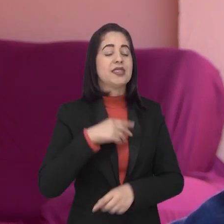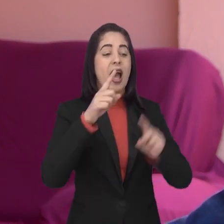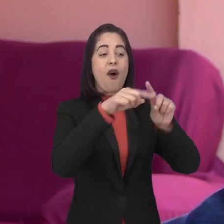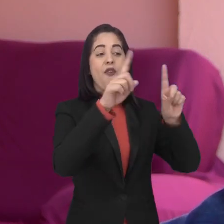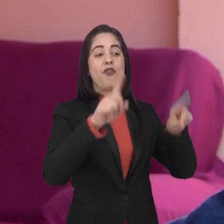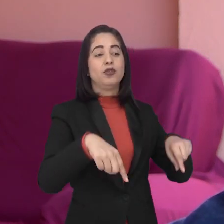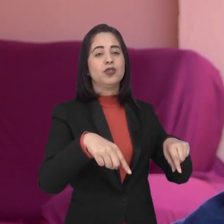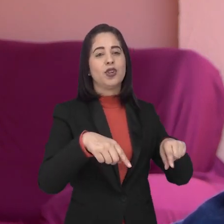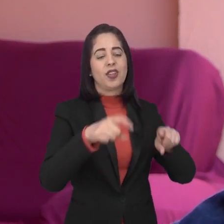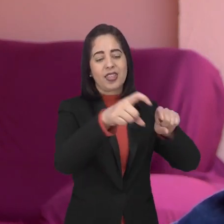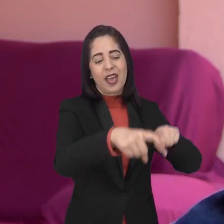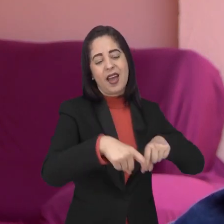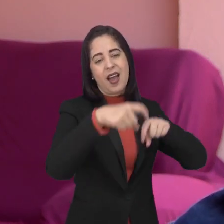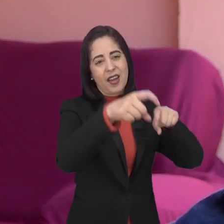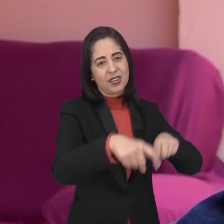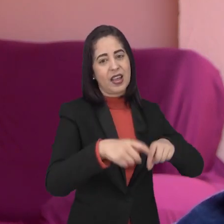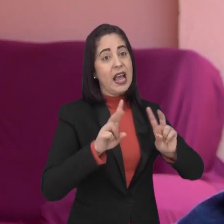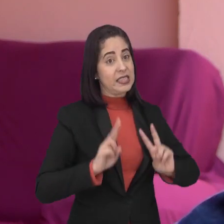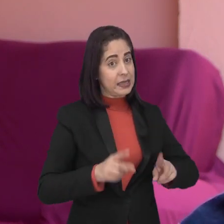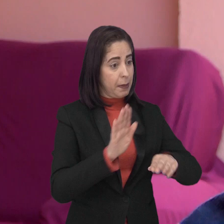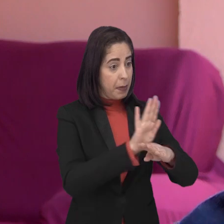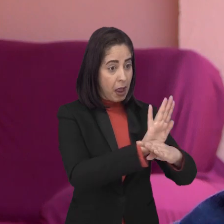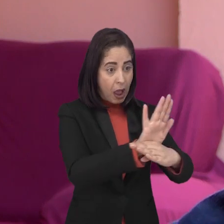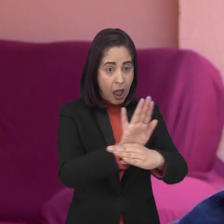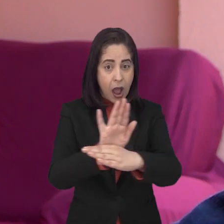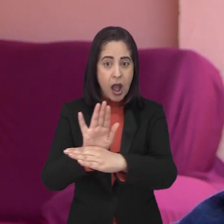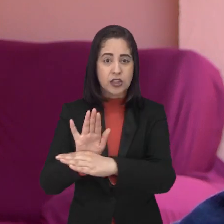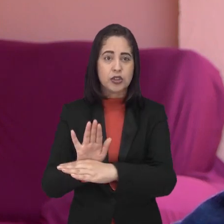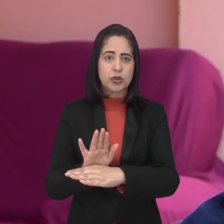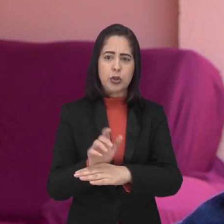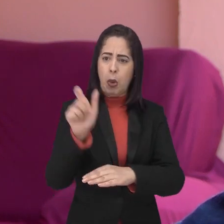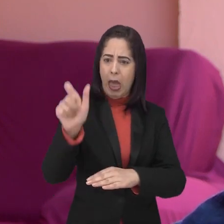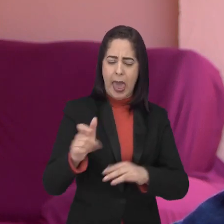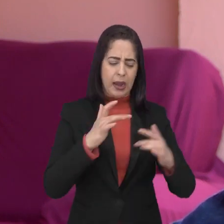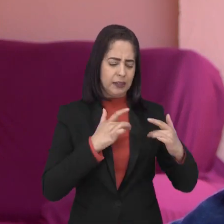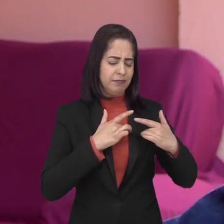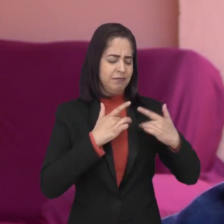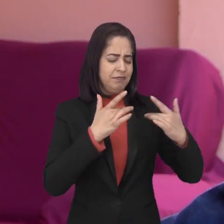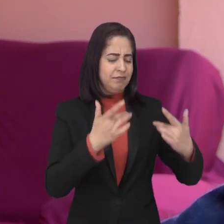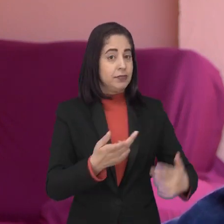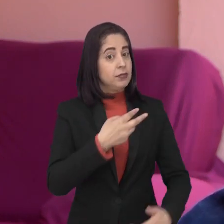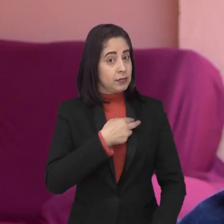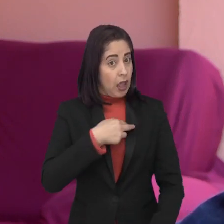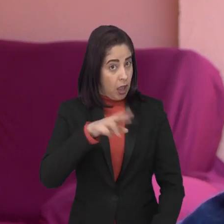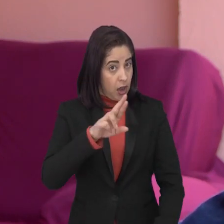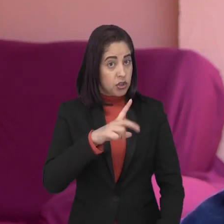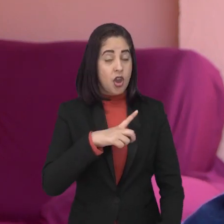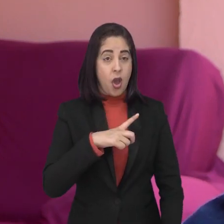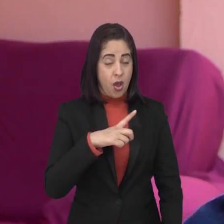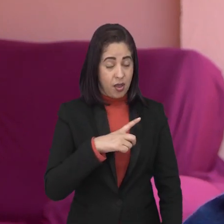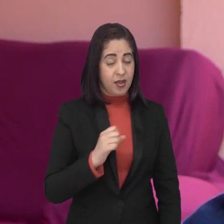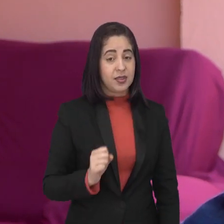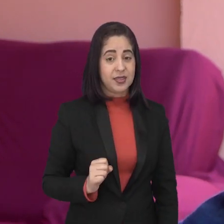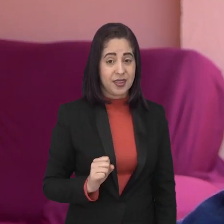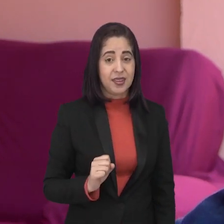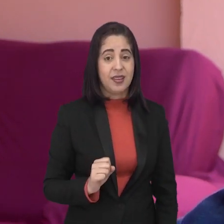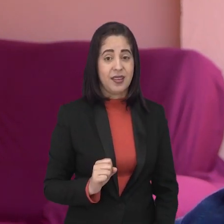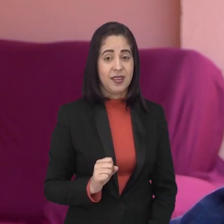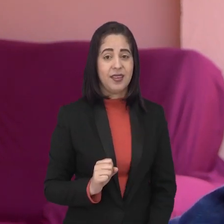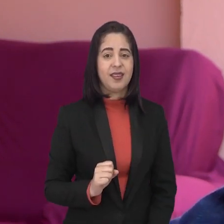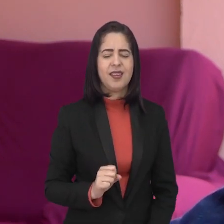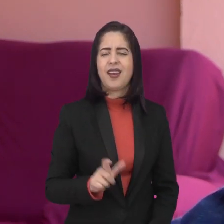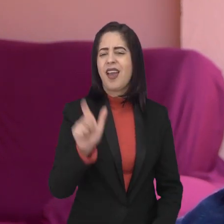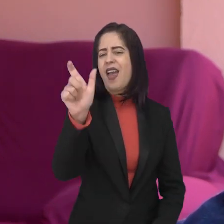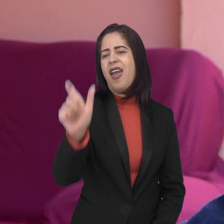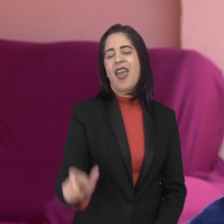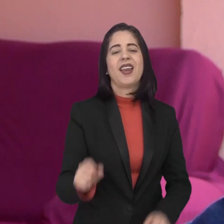com as pessoas humildes, sempre ajudou as pessoas, muito caridosa, sabe? Religiosa também, sabe?